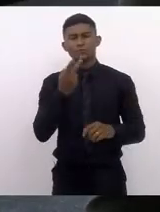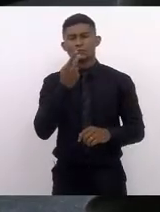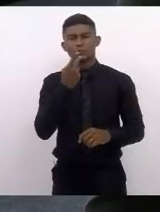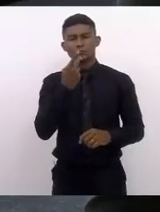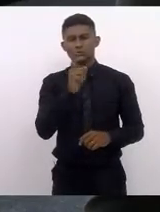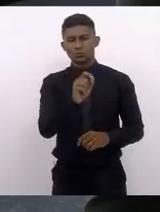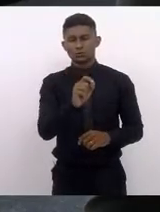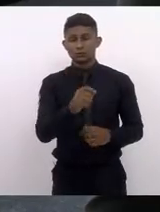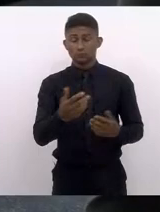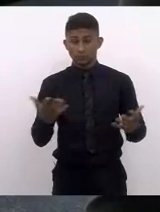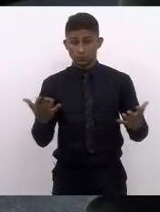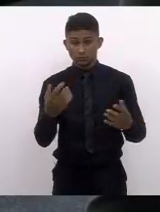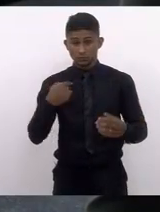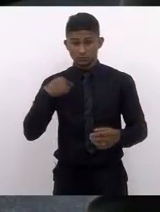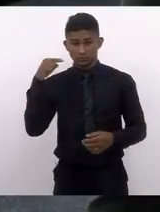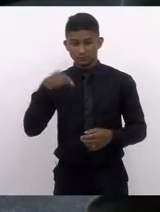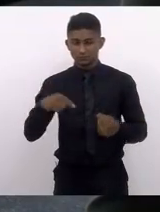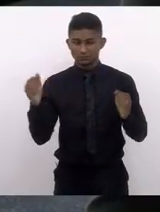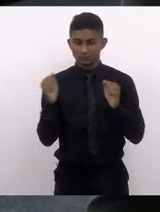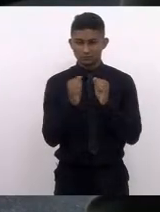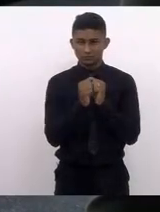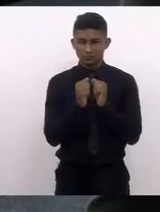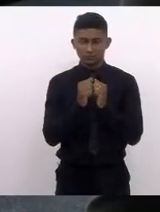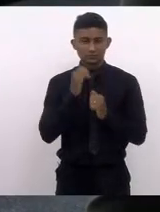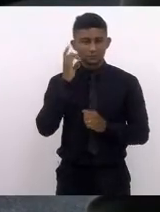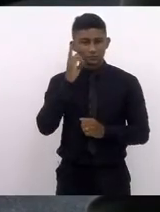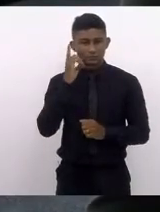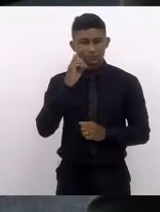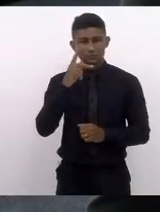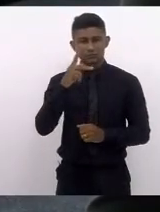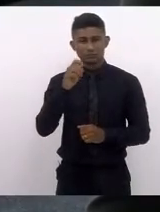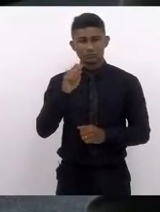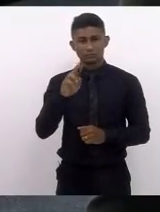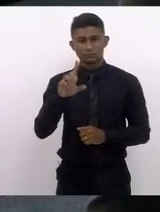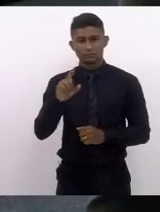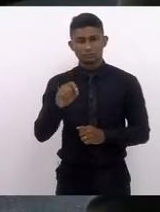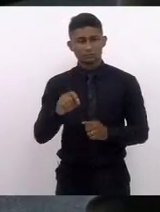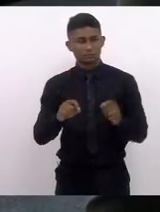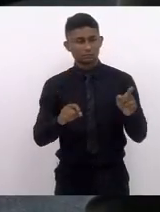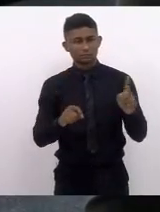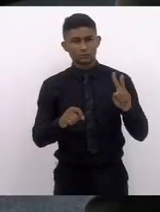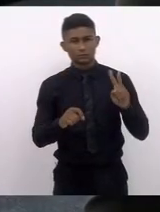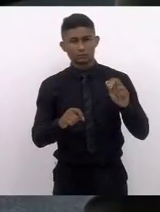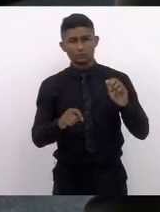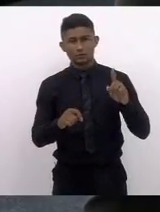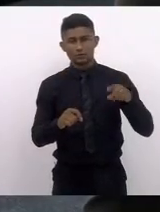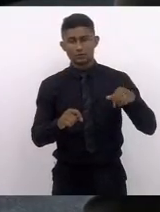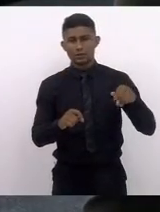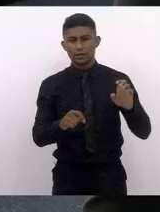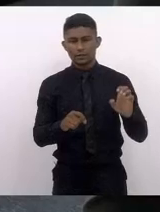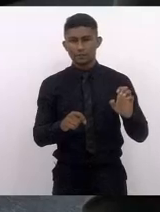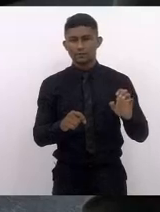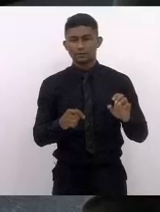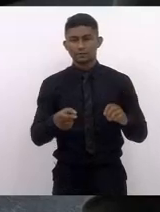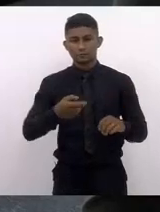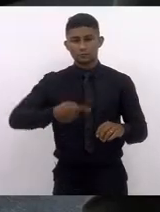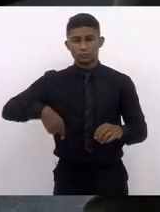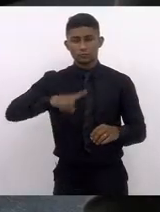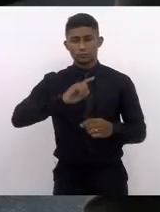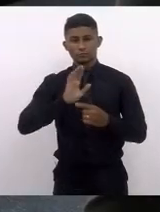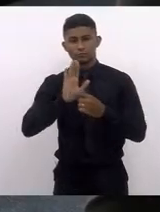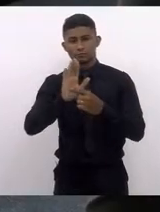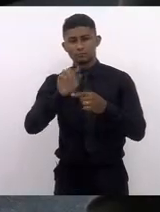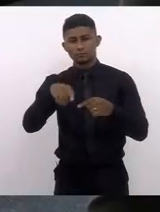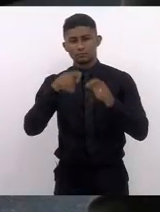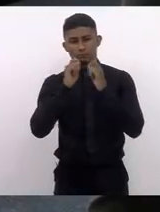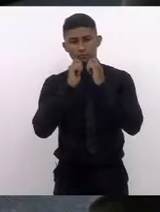em companhia do deputado federal Paulo Ramos do deputado waldex deputados Paulo apresentamos